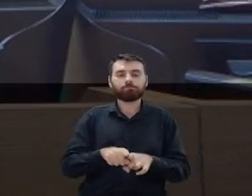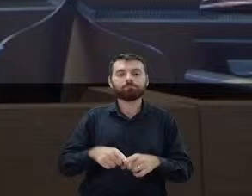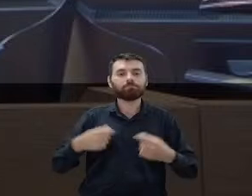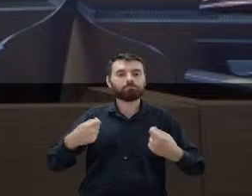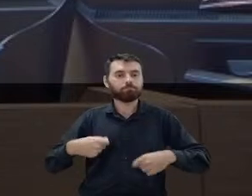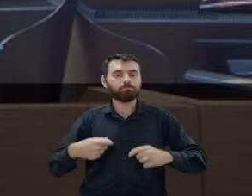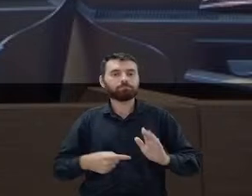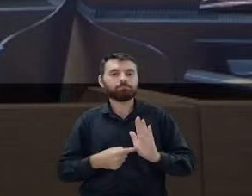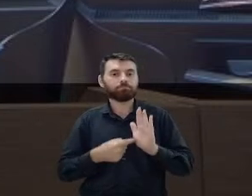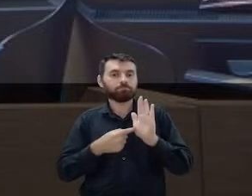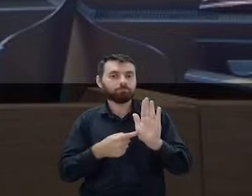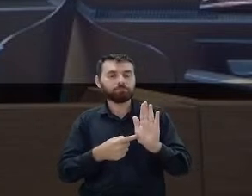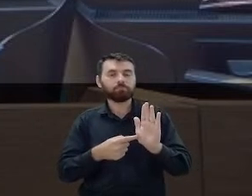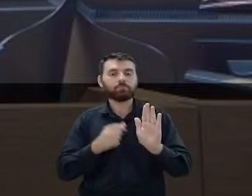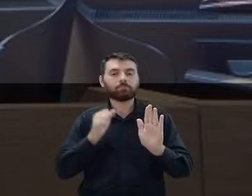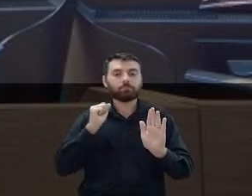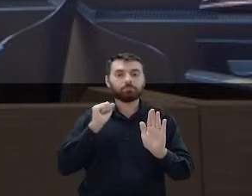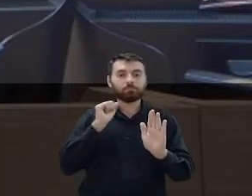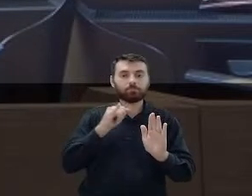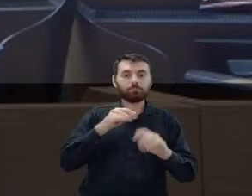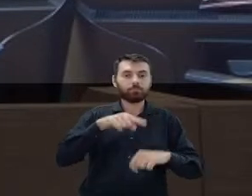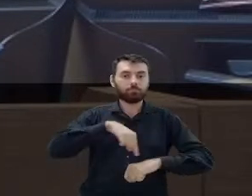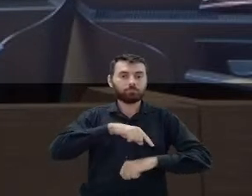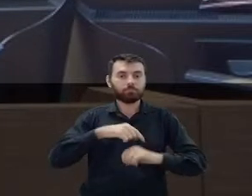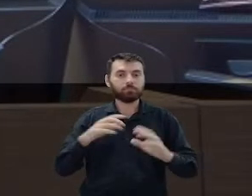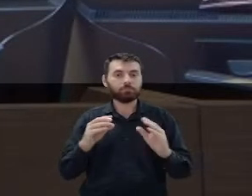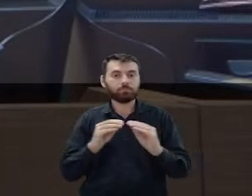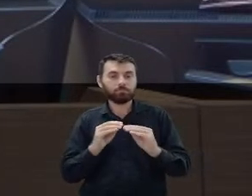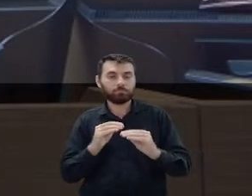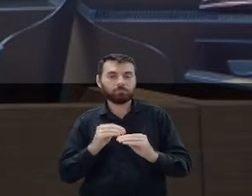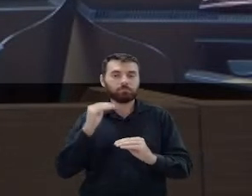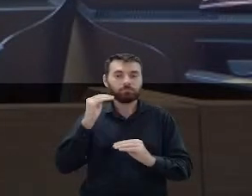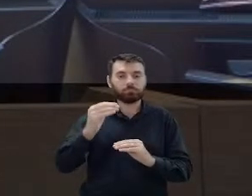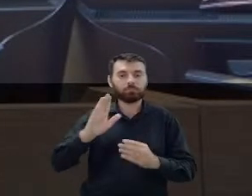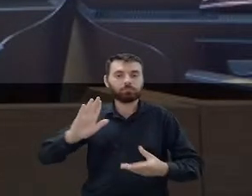horas extras abrange aquela deferida na ação trabalhista